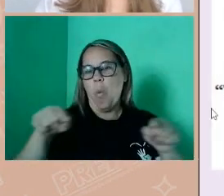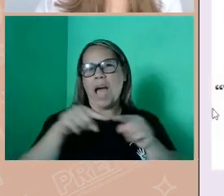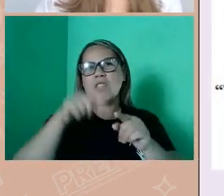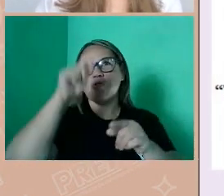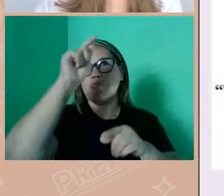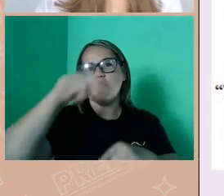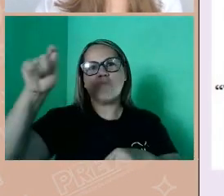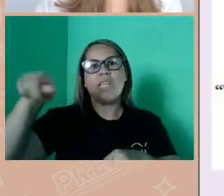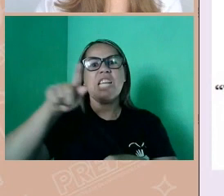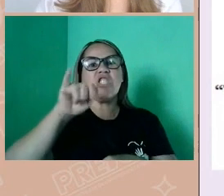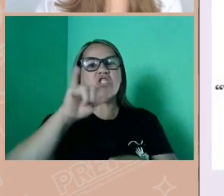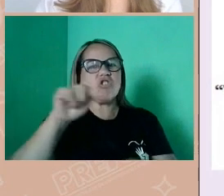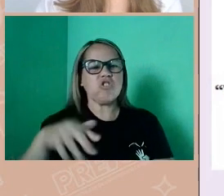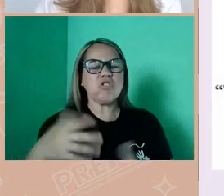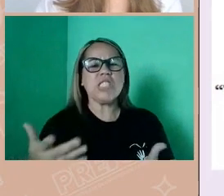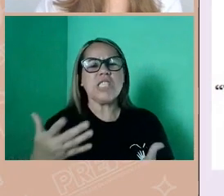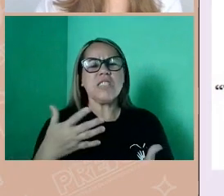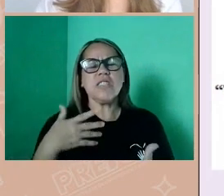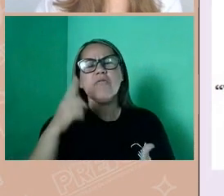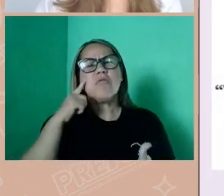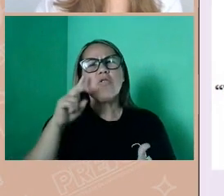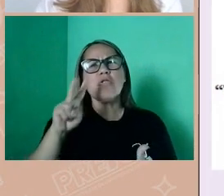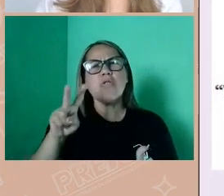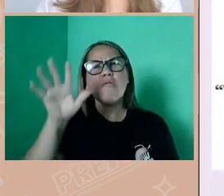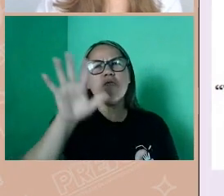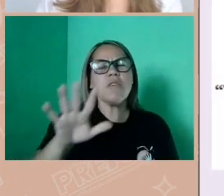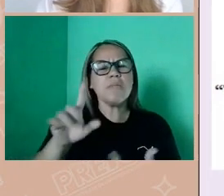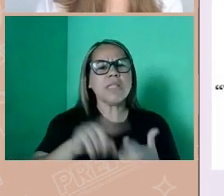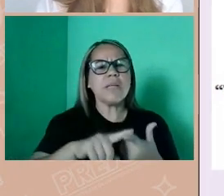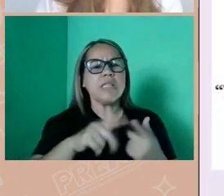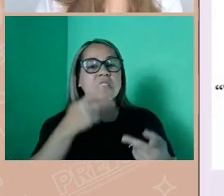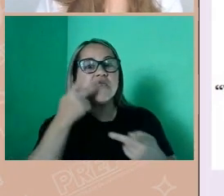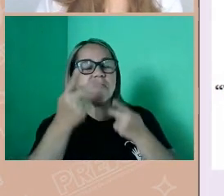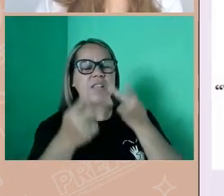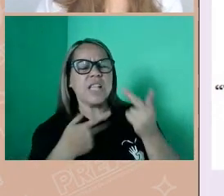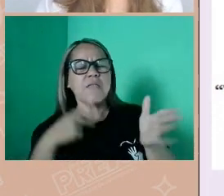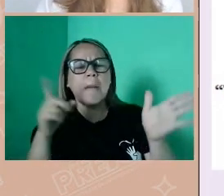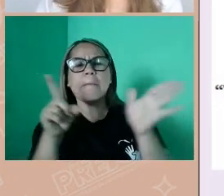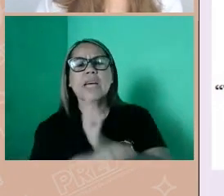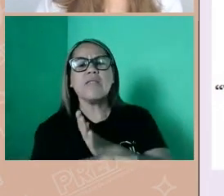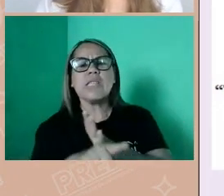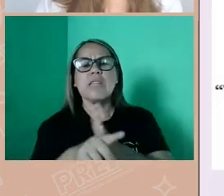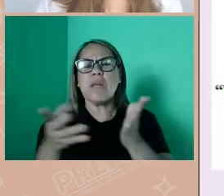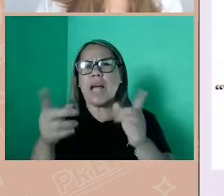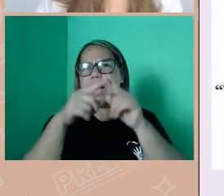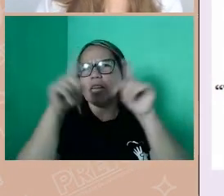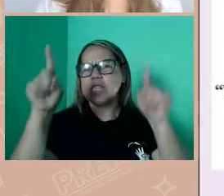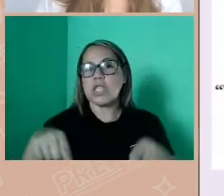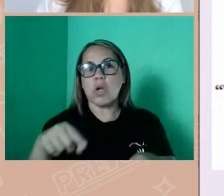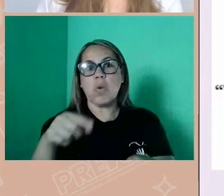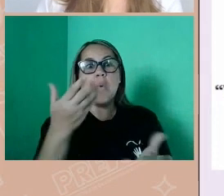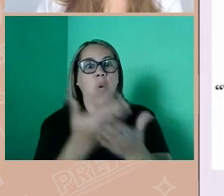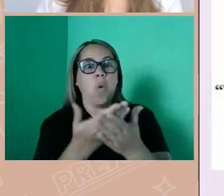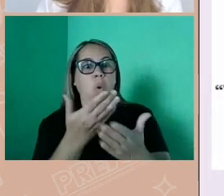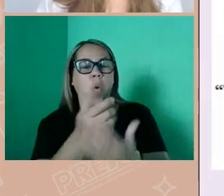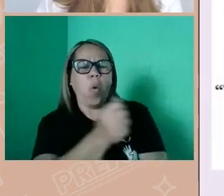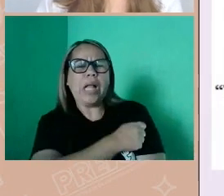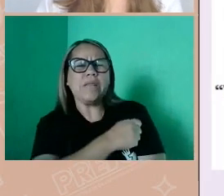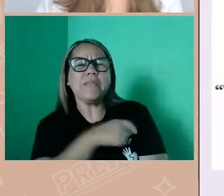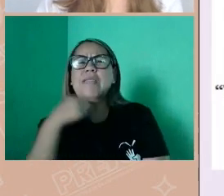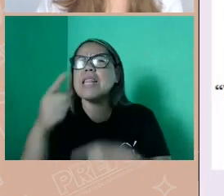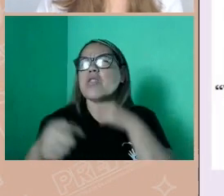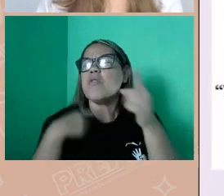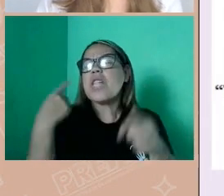então a partir dessa fala e da imagem ele está perguntando aqui no cartoon o estudante demonstra dúvida por